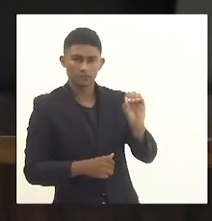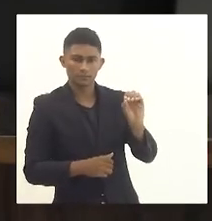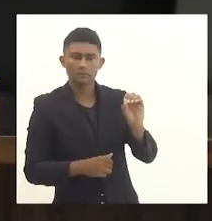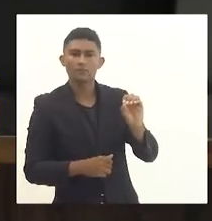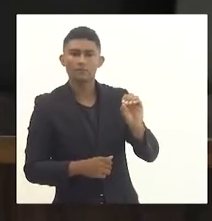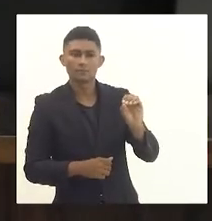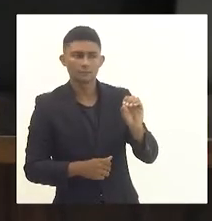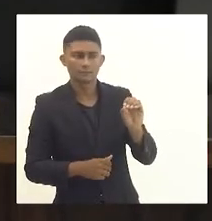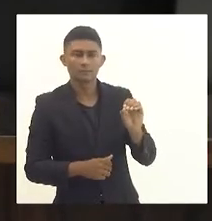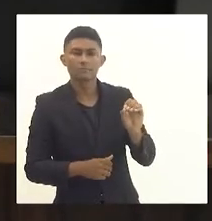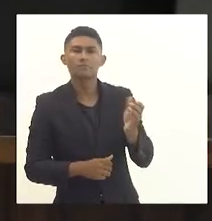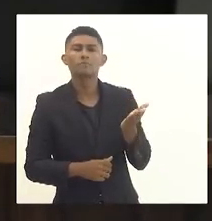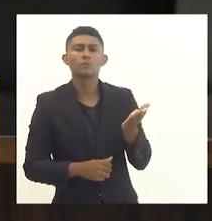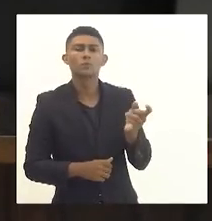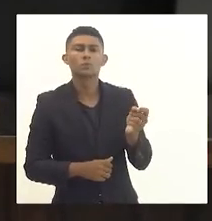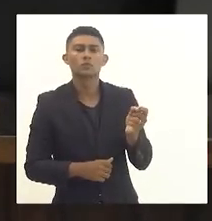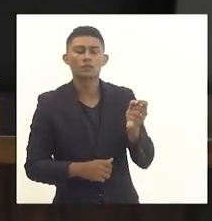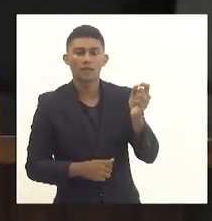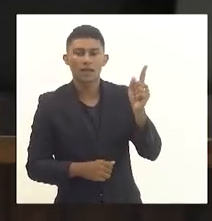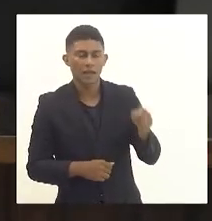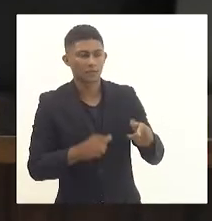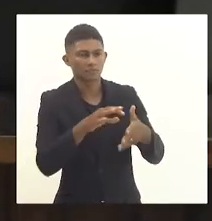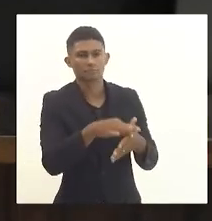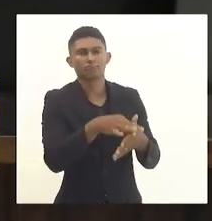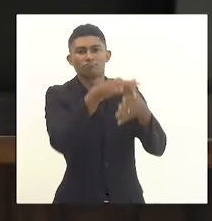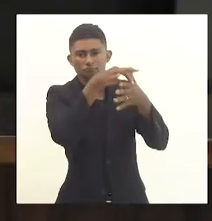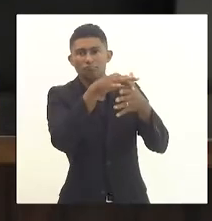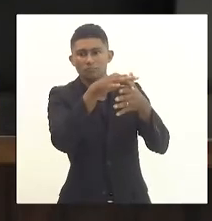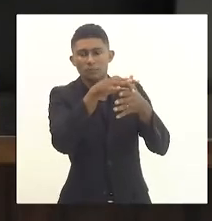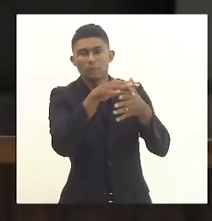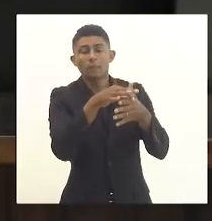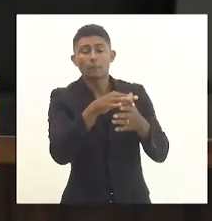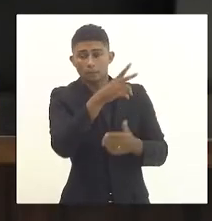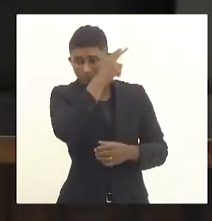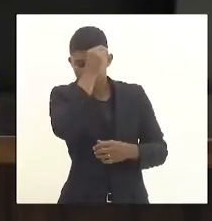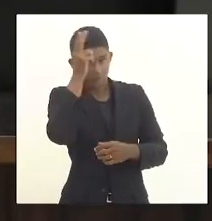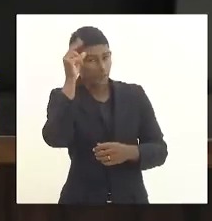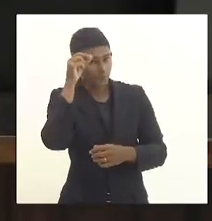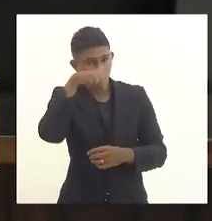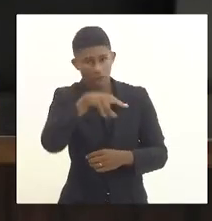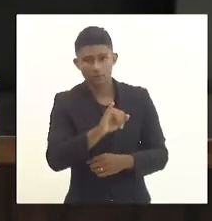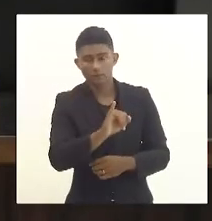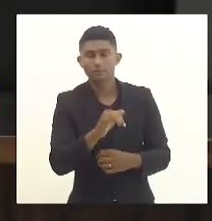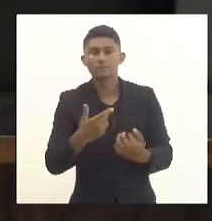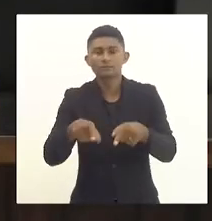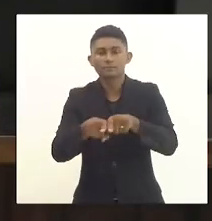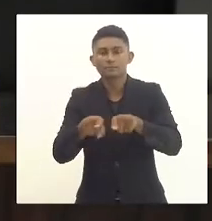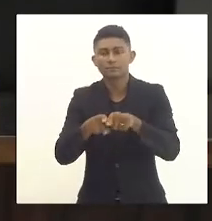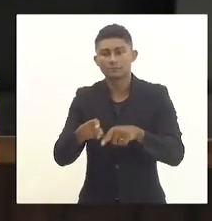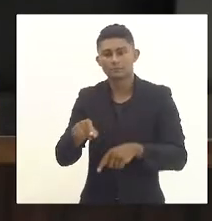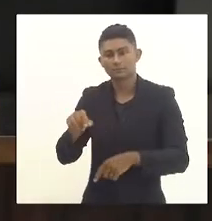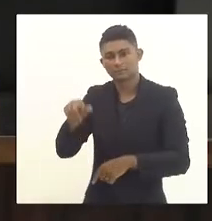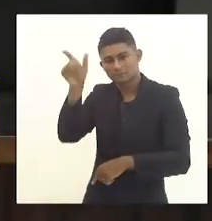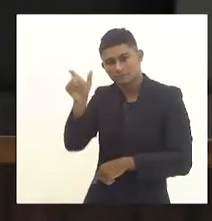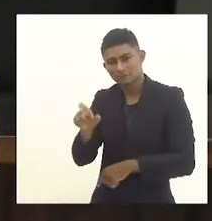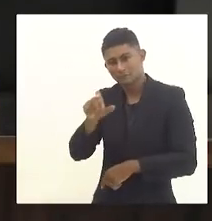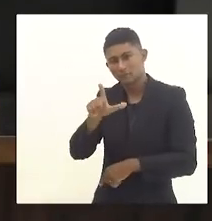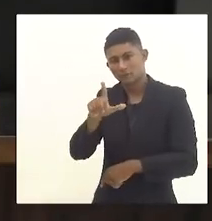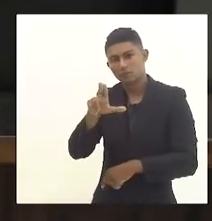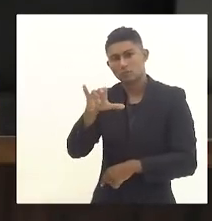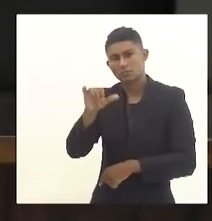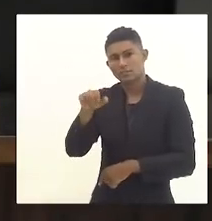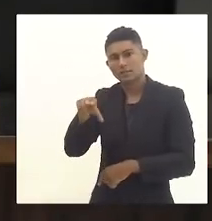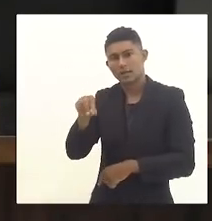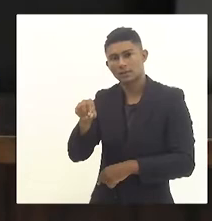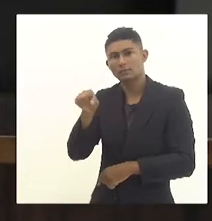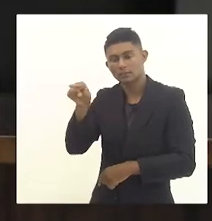Natali, superintendente de Gestão da Prefeitura de Nova Iguaçu. Luciano Barbosa, assessor técnico de operações de NTI da Prefeitura de Angra